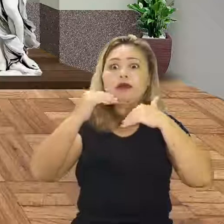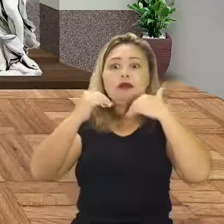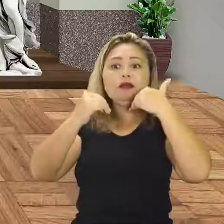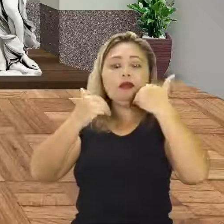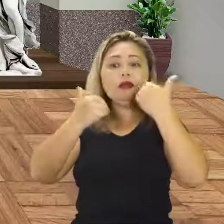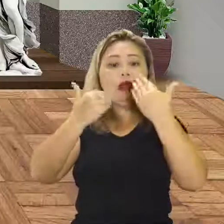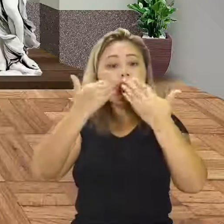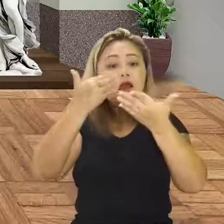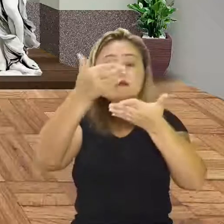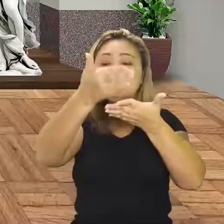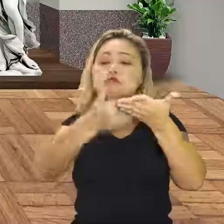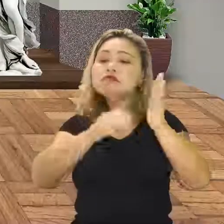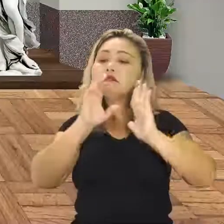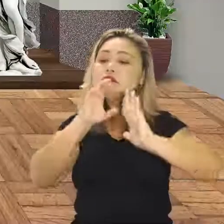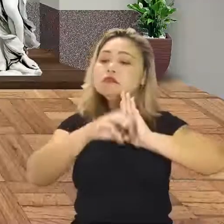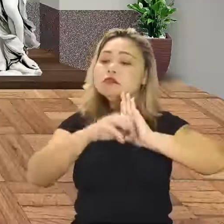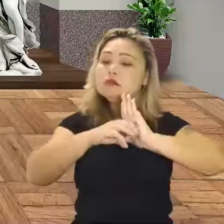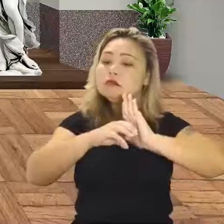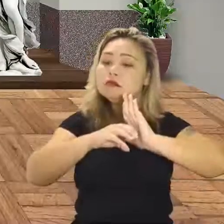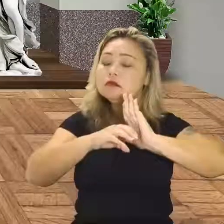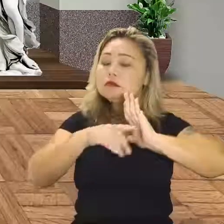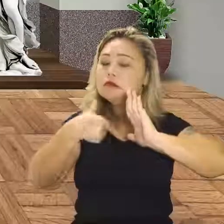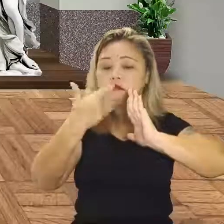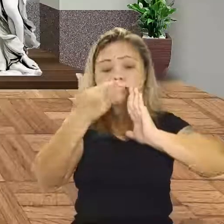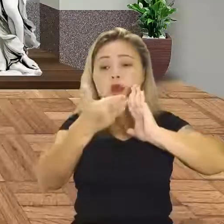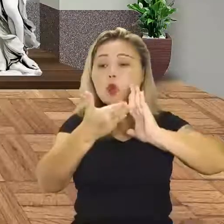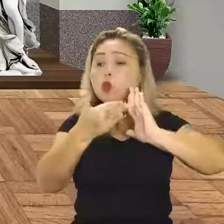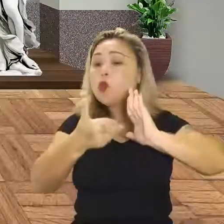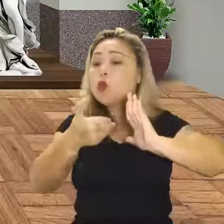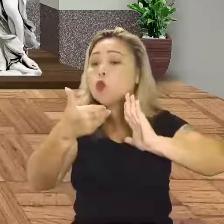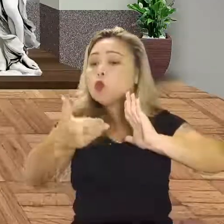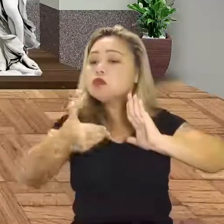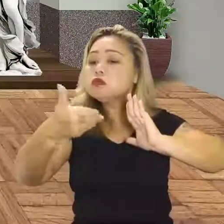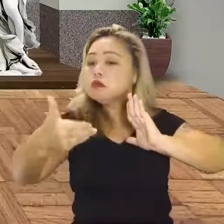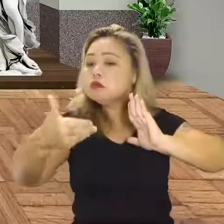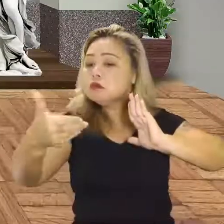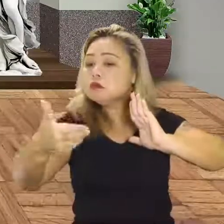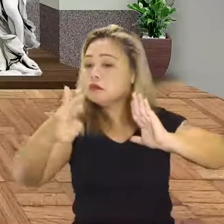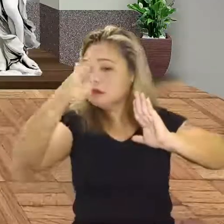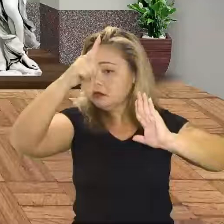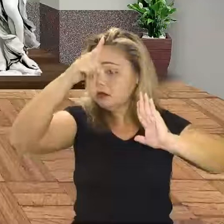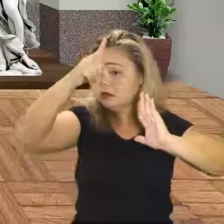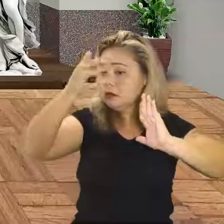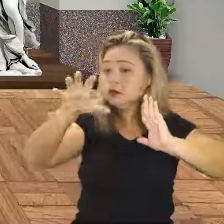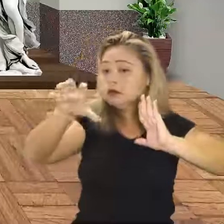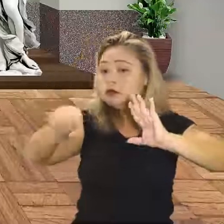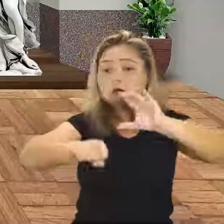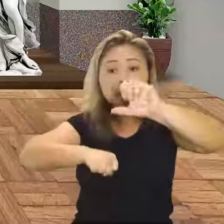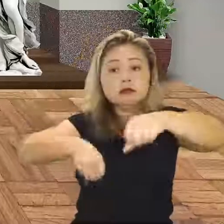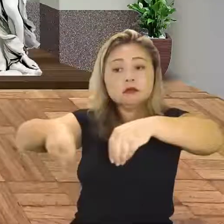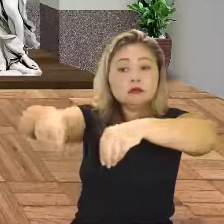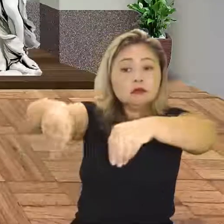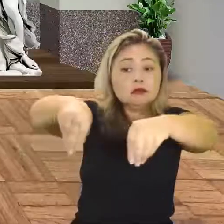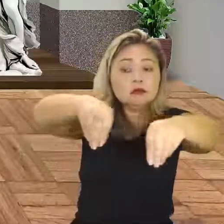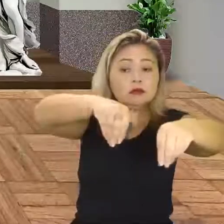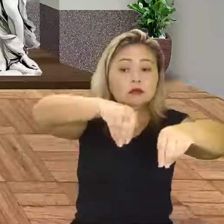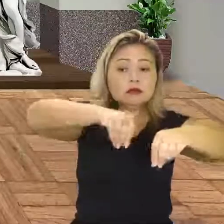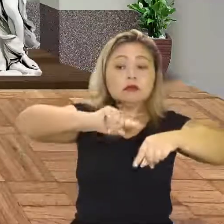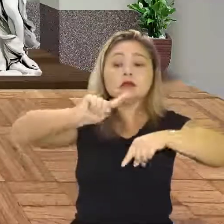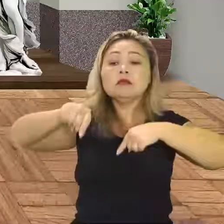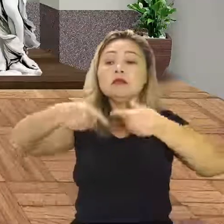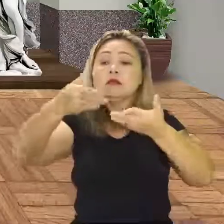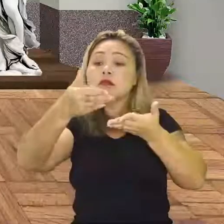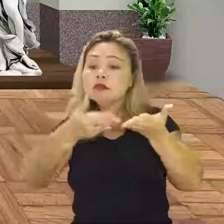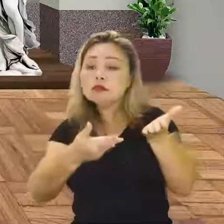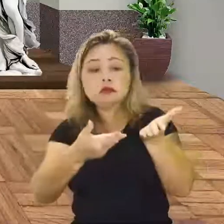a definição de como irá ficar o processo da Alemanha, a ocupação da Alemanha. Ele